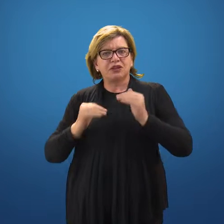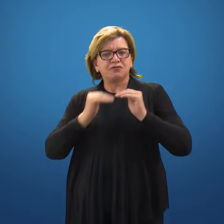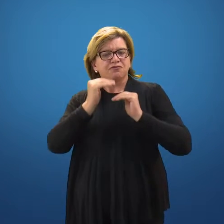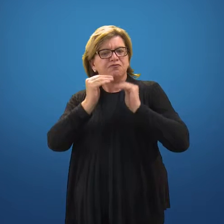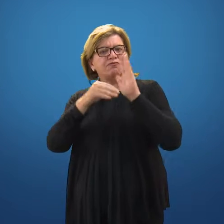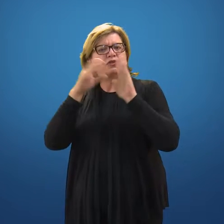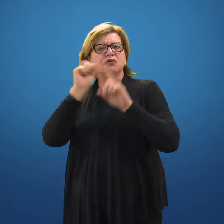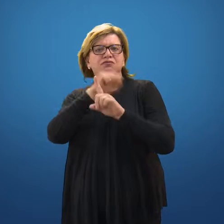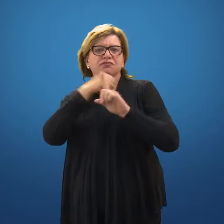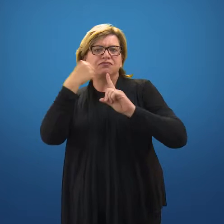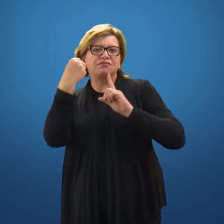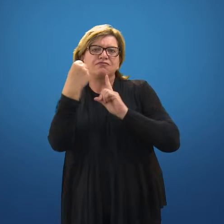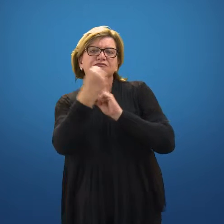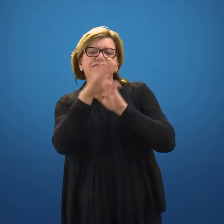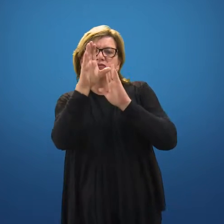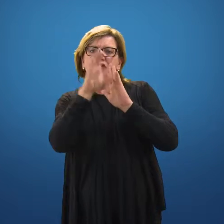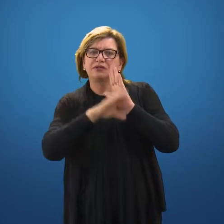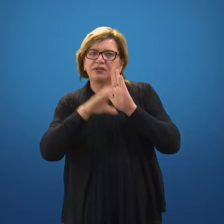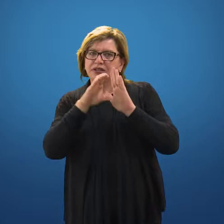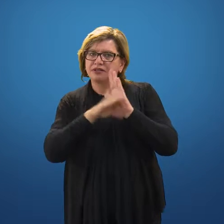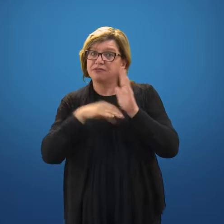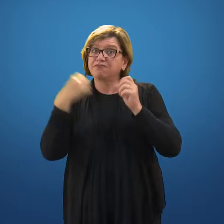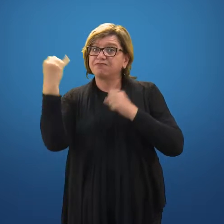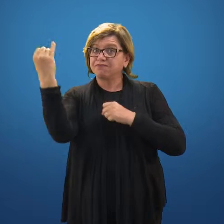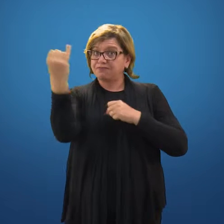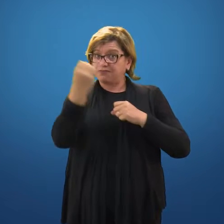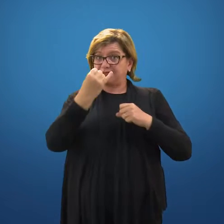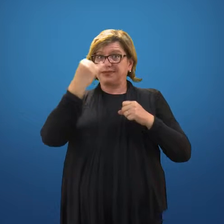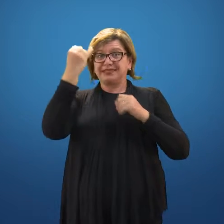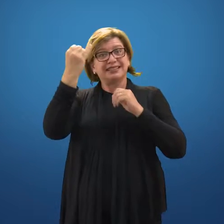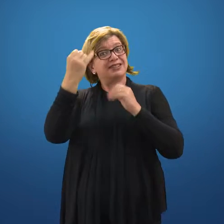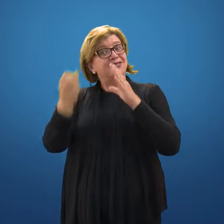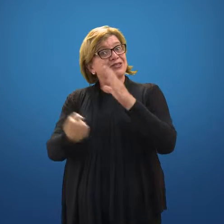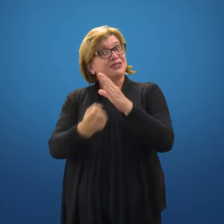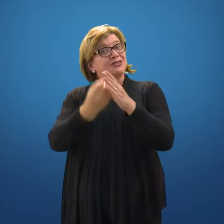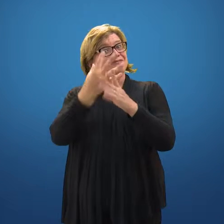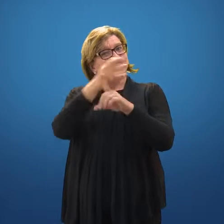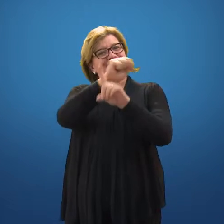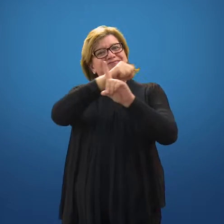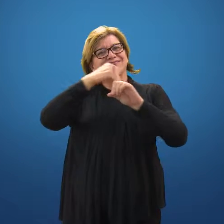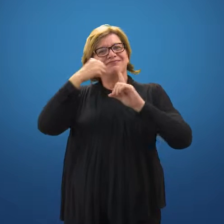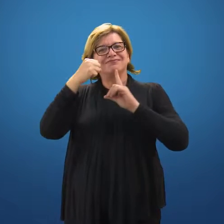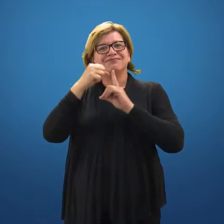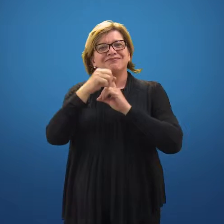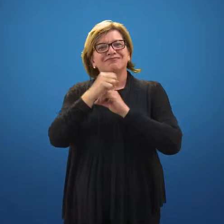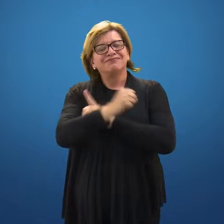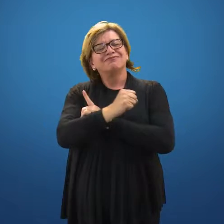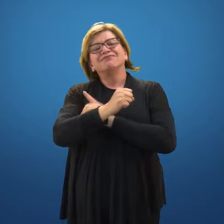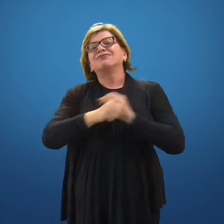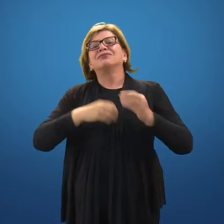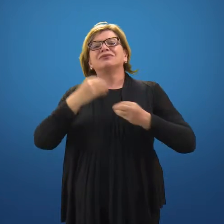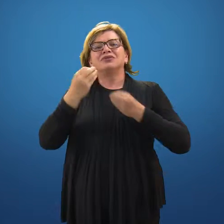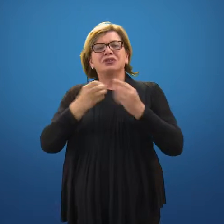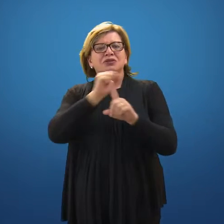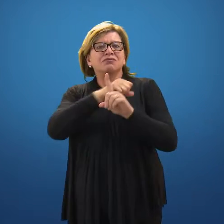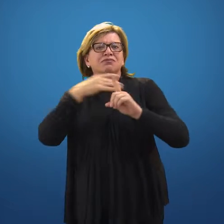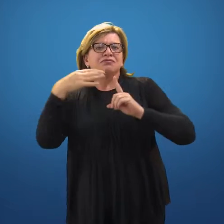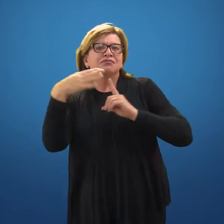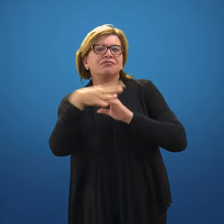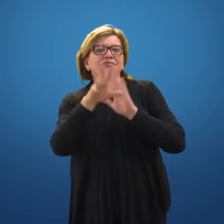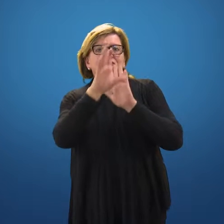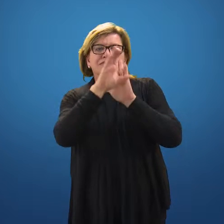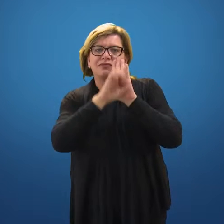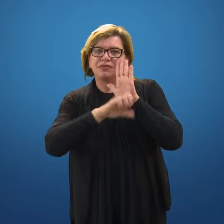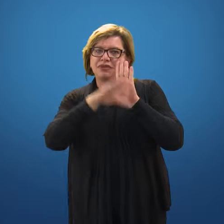capitalista, ela também foi de fundamental importância para o surgimento da sociologia. Sociedade